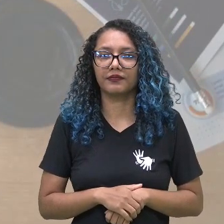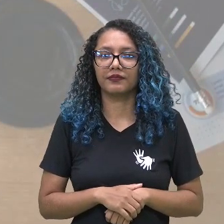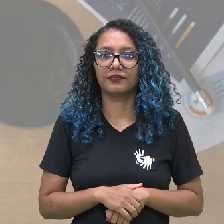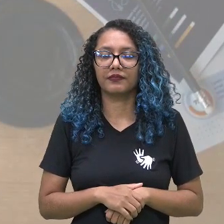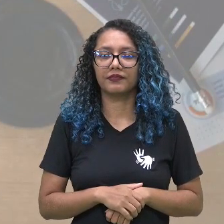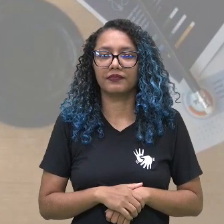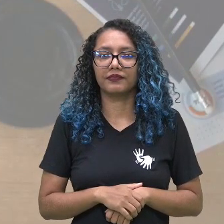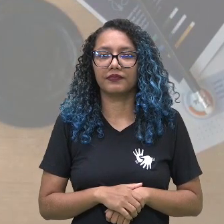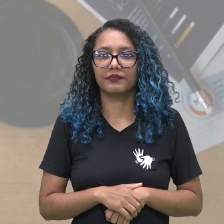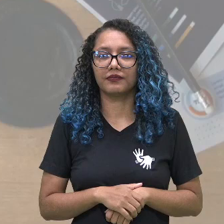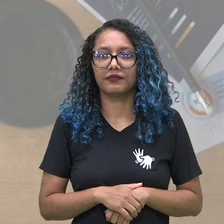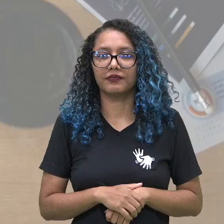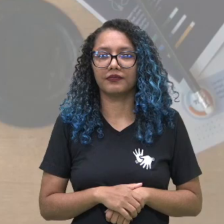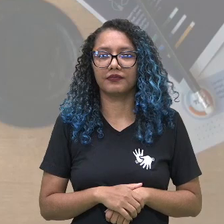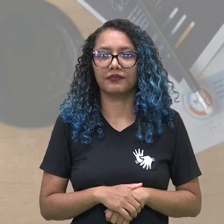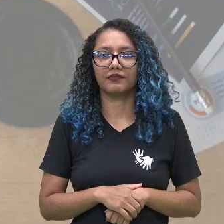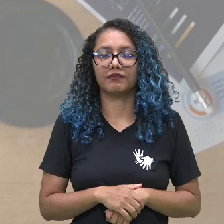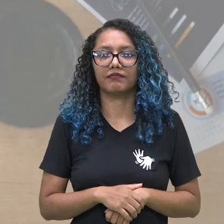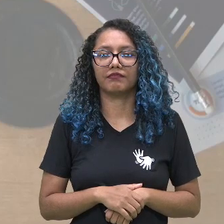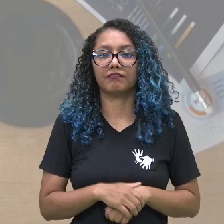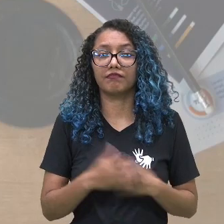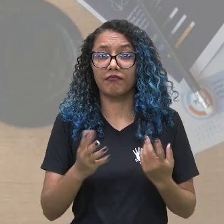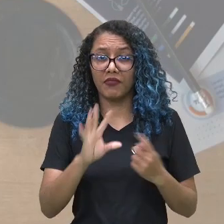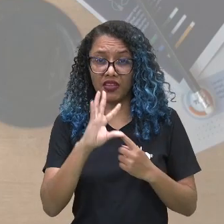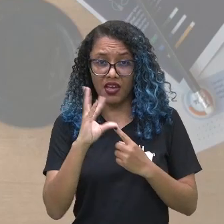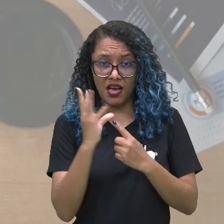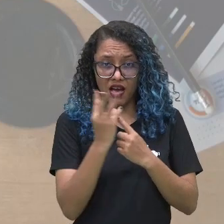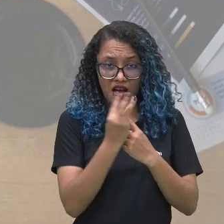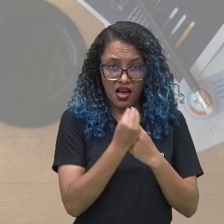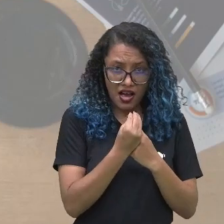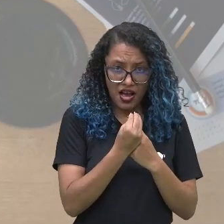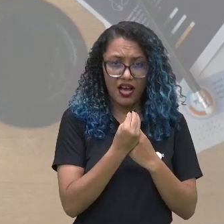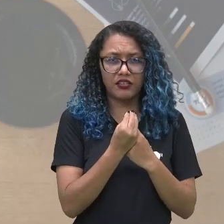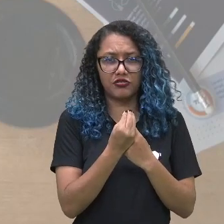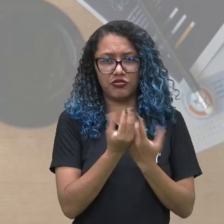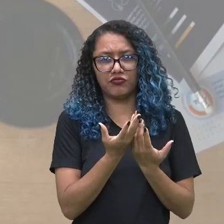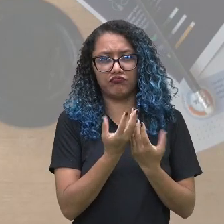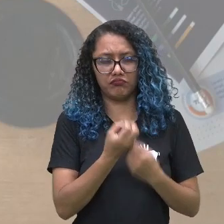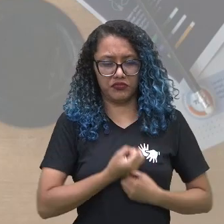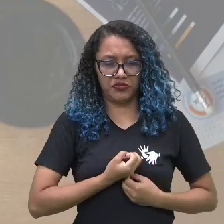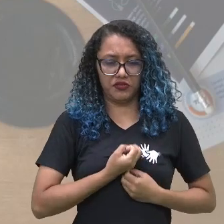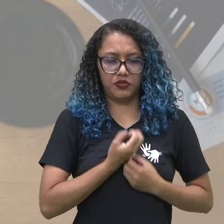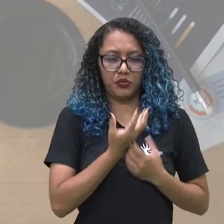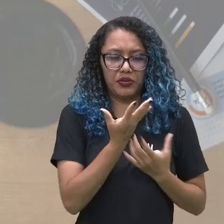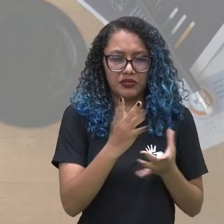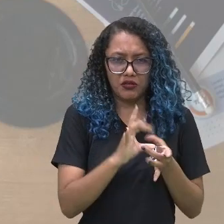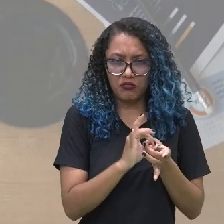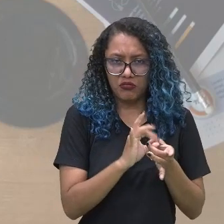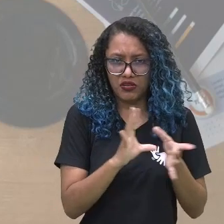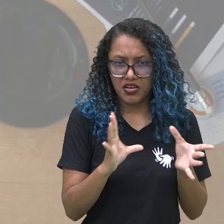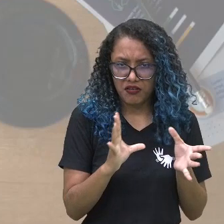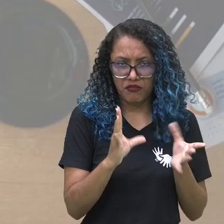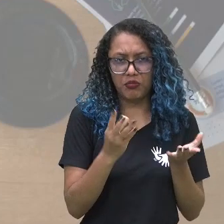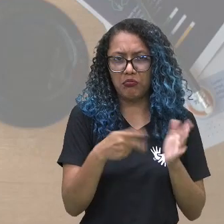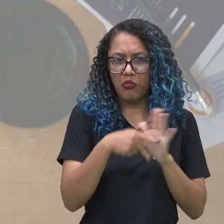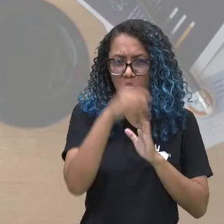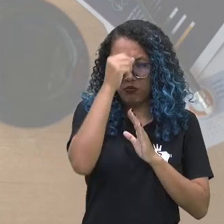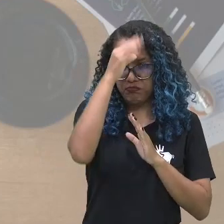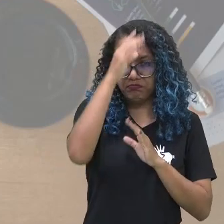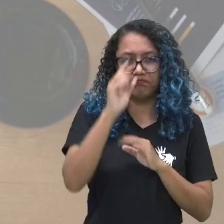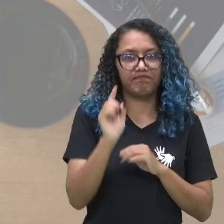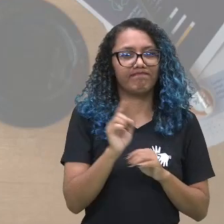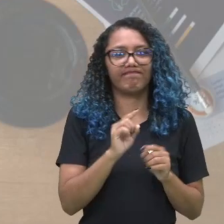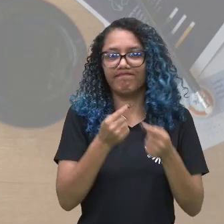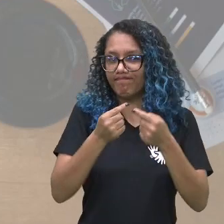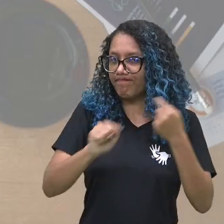ser vista como instrumento da livre expressão do conhecimento, né? Vejam lá, a